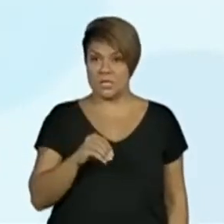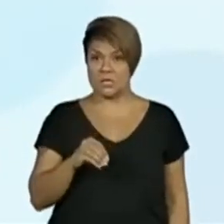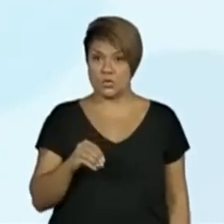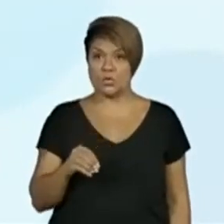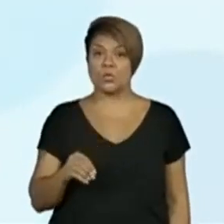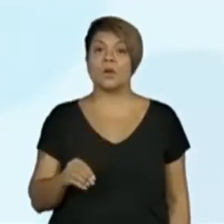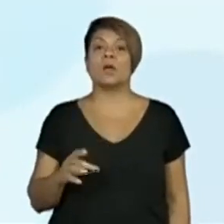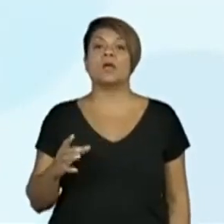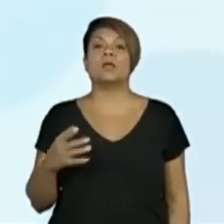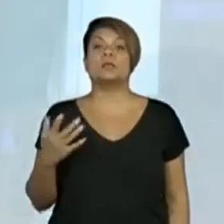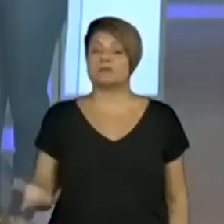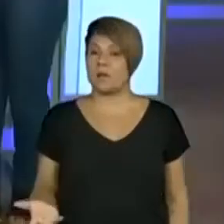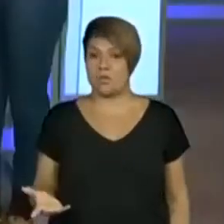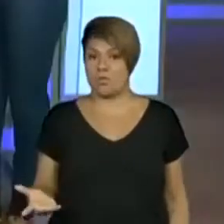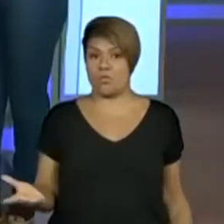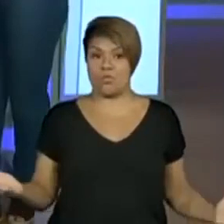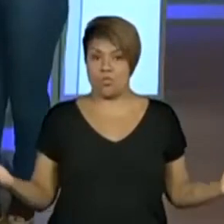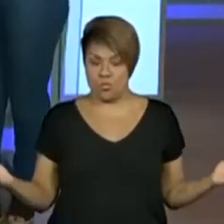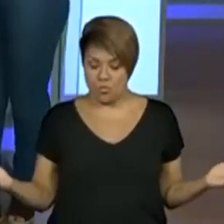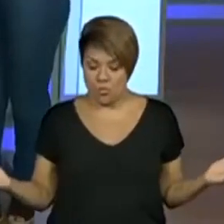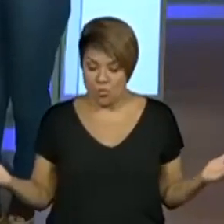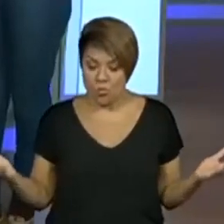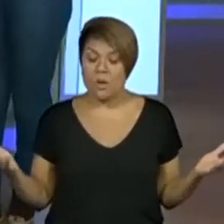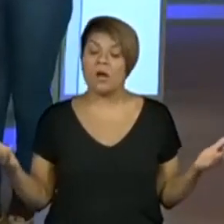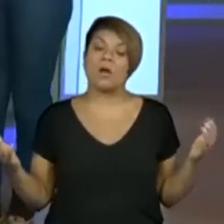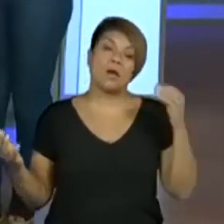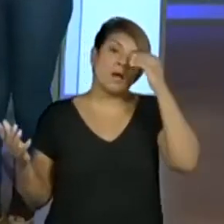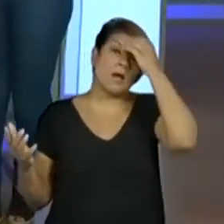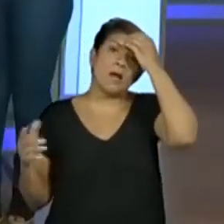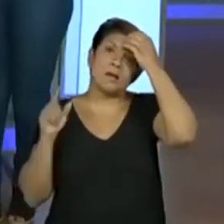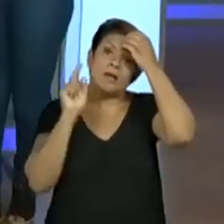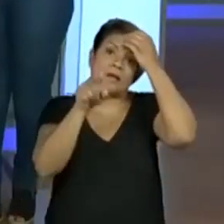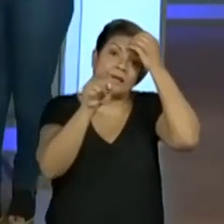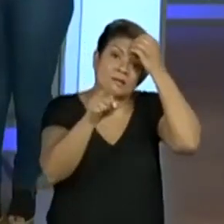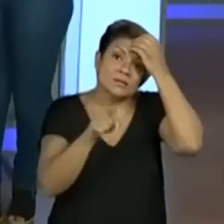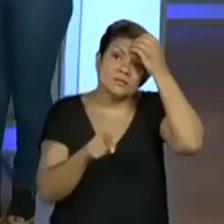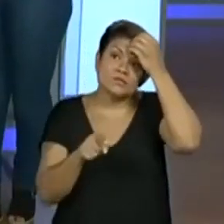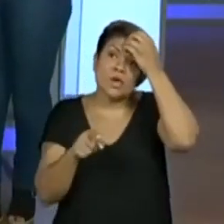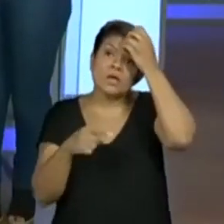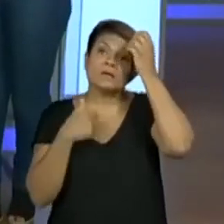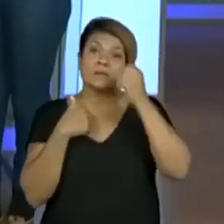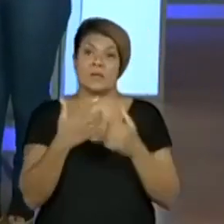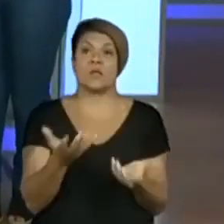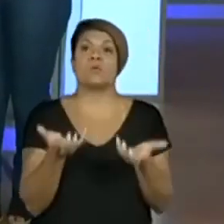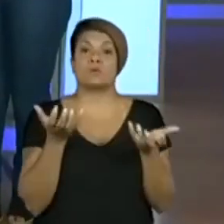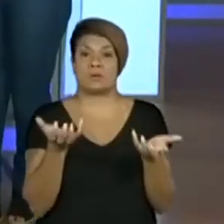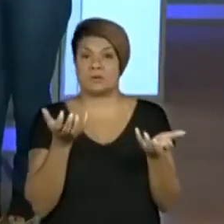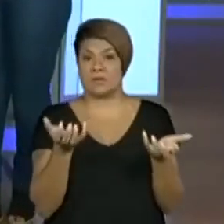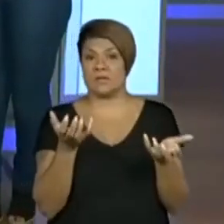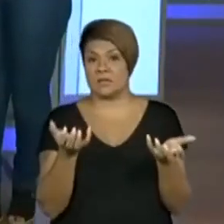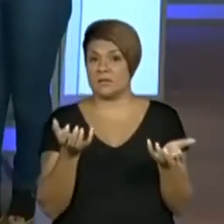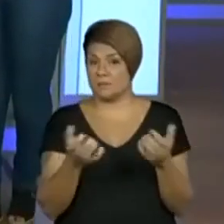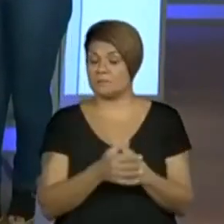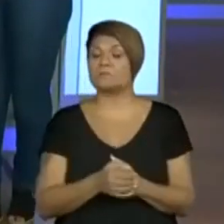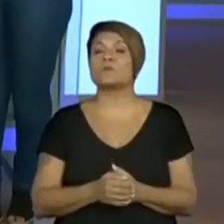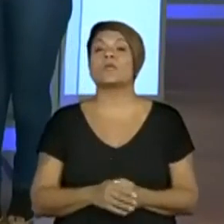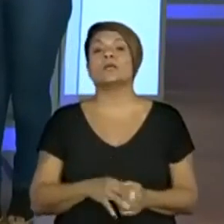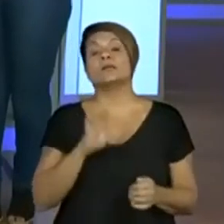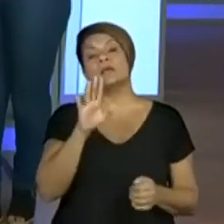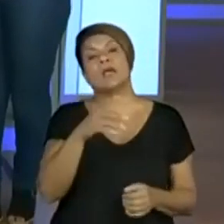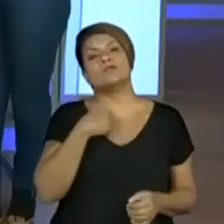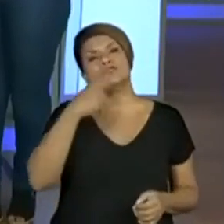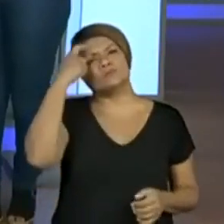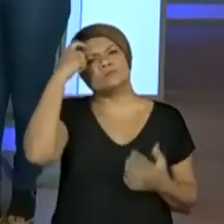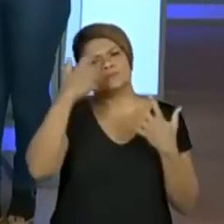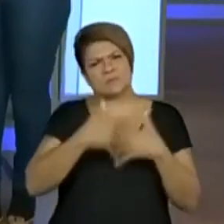deles em um mais indicam olha só não será isso que a gente queria deixar aqui não é essa questão de pensar